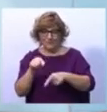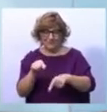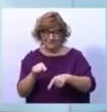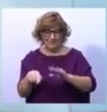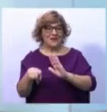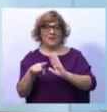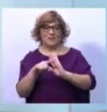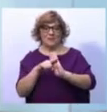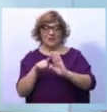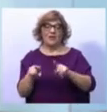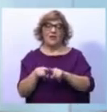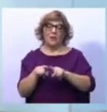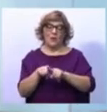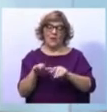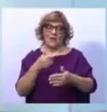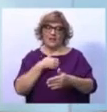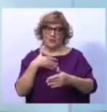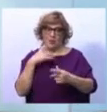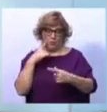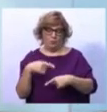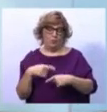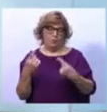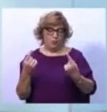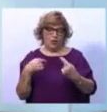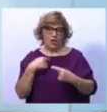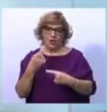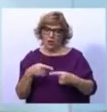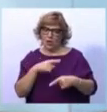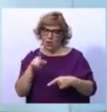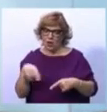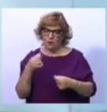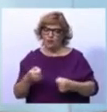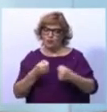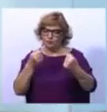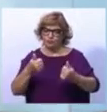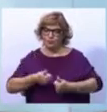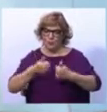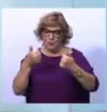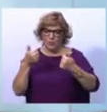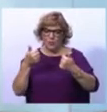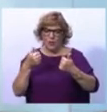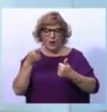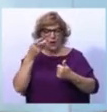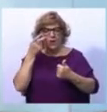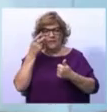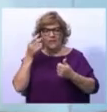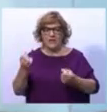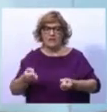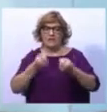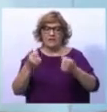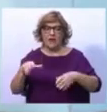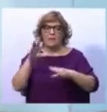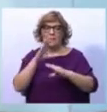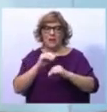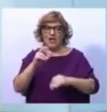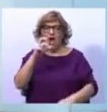esta medida, que acaba por ser uma medida de saúde pública, nós vamos conseguir melhorar a vida e salvar mais